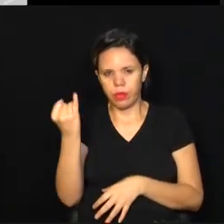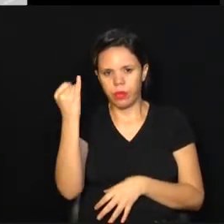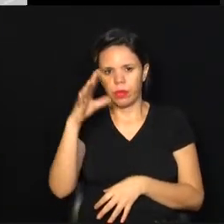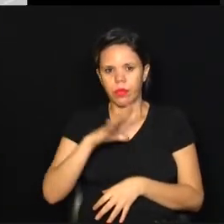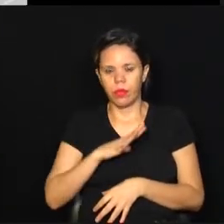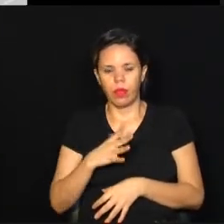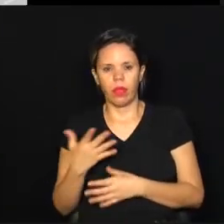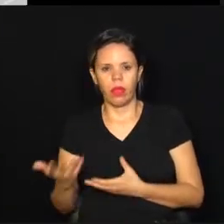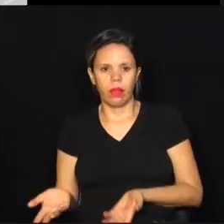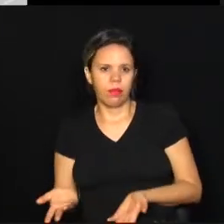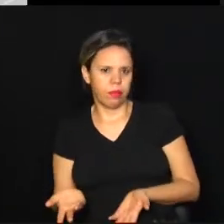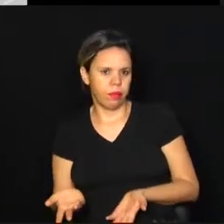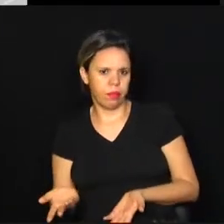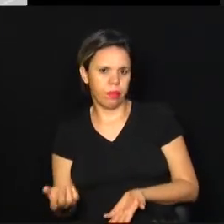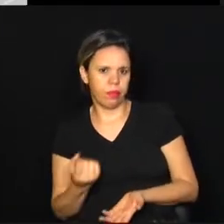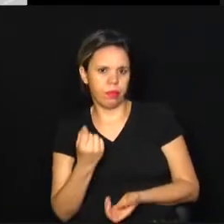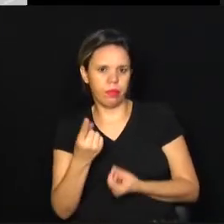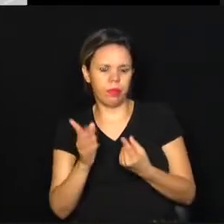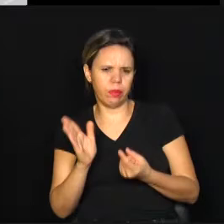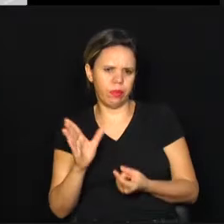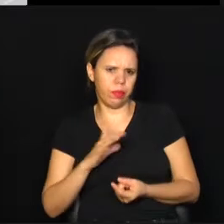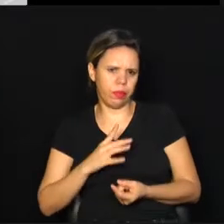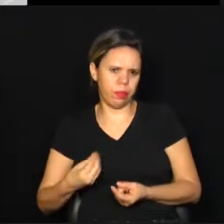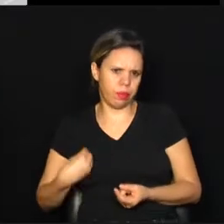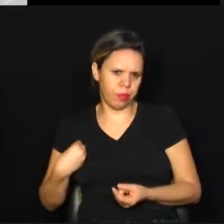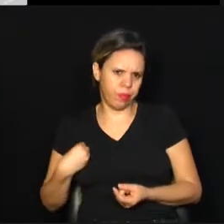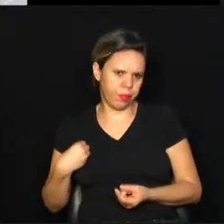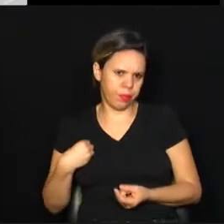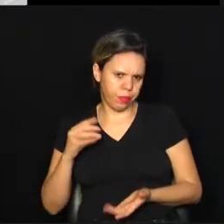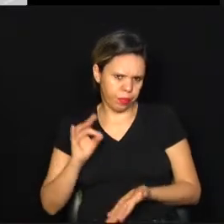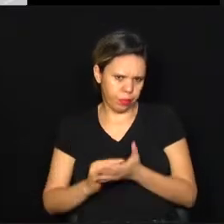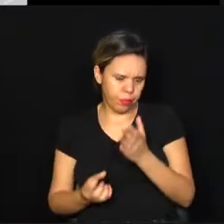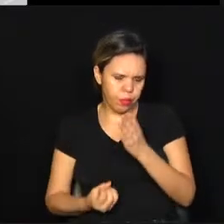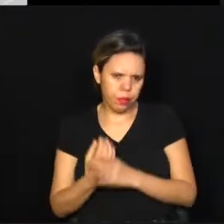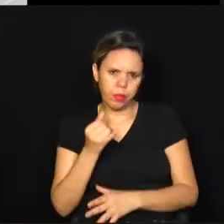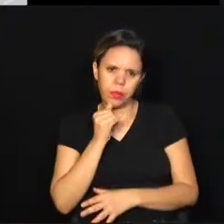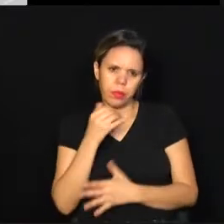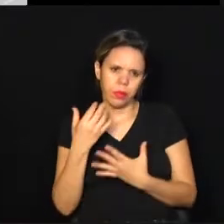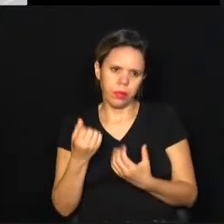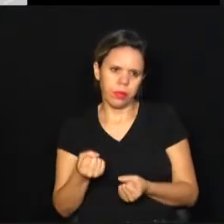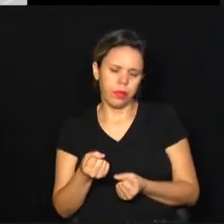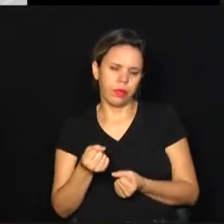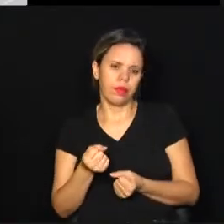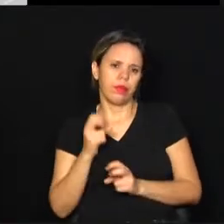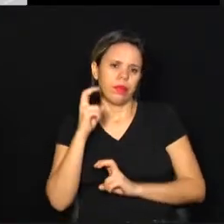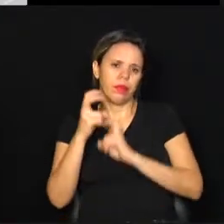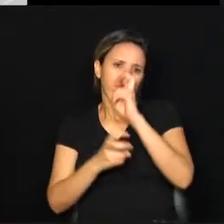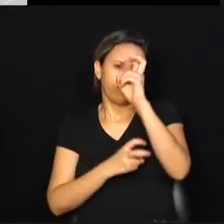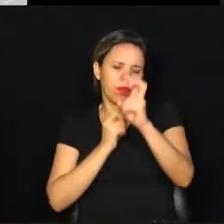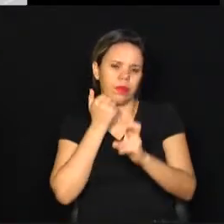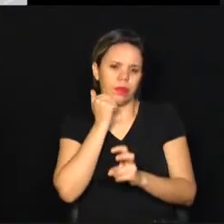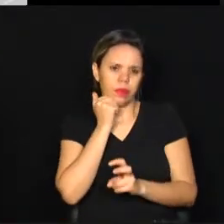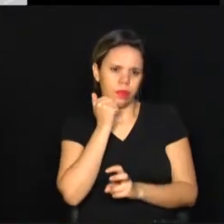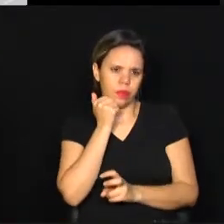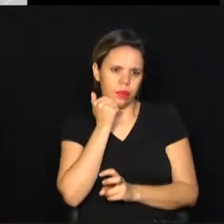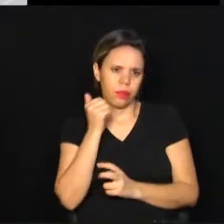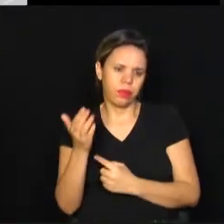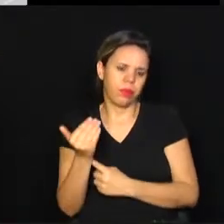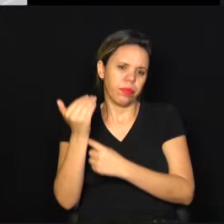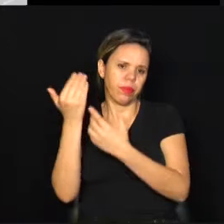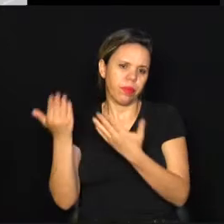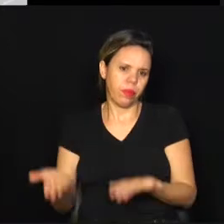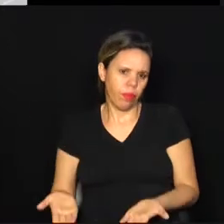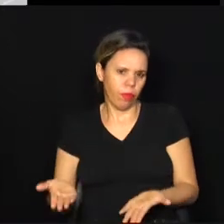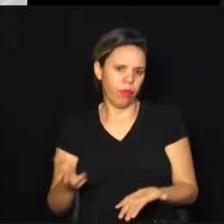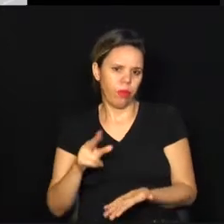cidade, algumas que já estavam consolidadas, como, por exemplo, né, o Parque da Ciência e Alta Tecnologia ali, né,